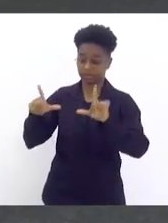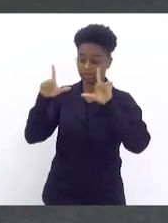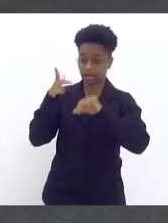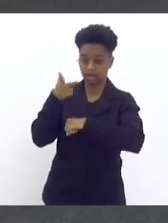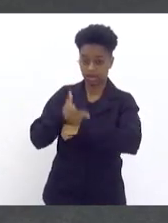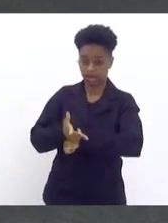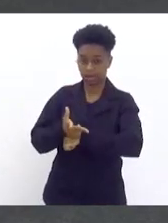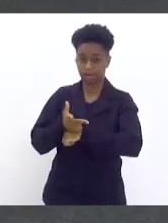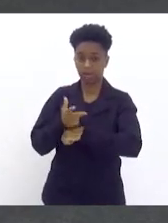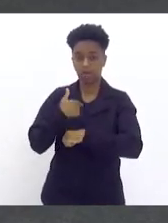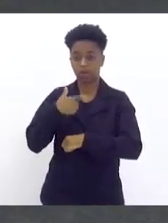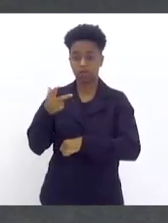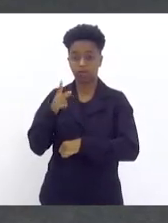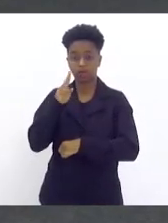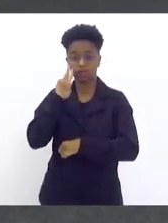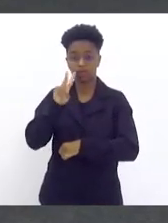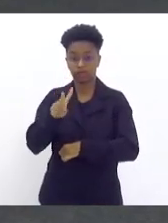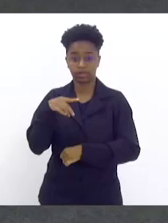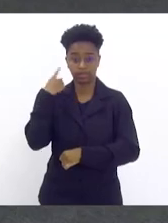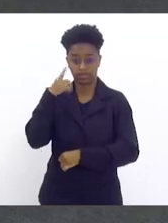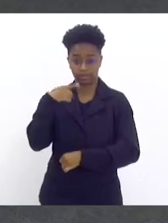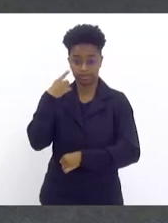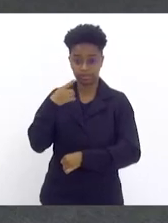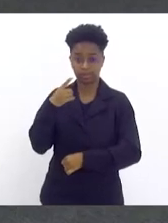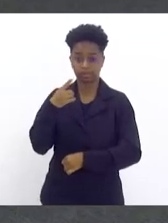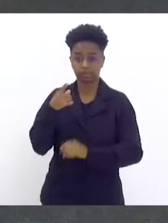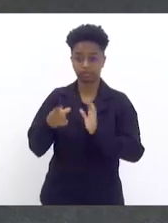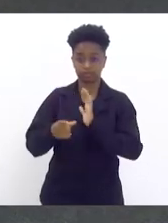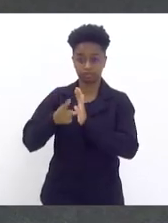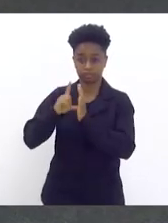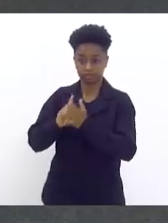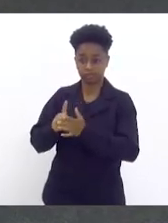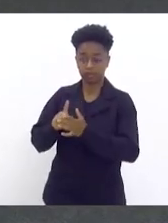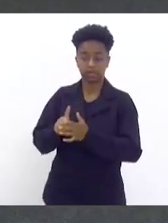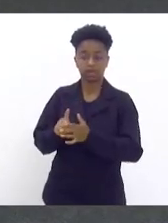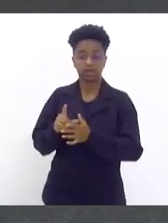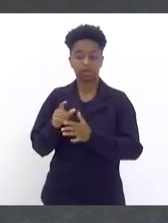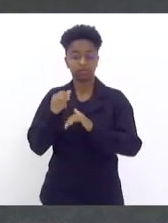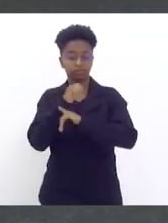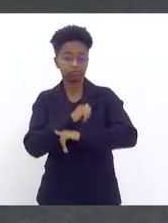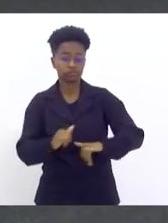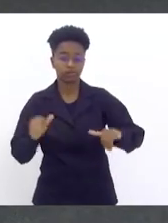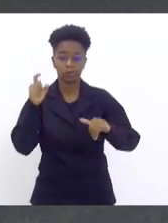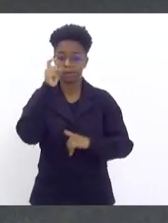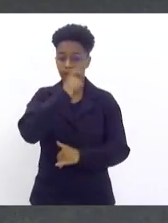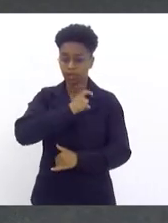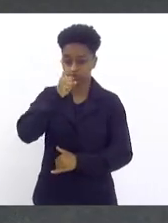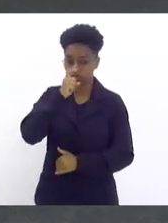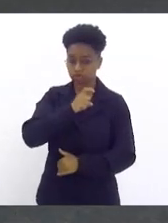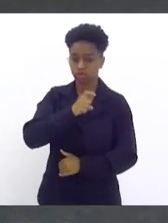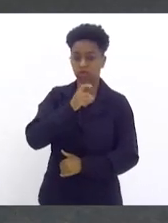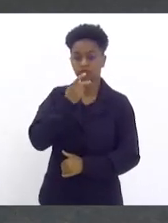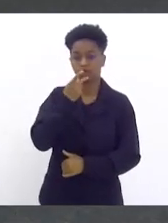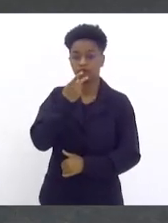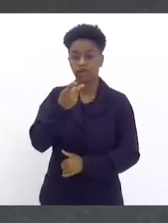viu que um dos deputados aqui que me antecederam vem de forma cabotina mentirosa quando viu como eu me aproximei do microfone